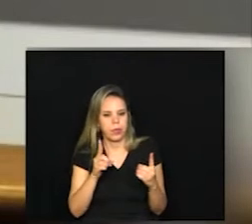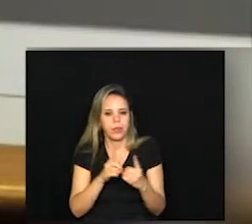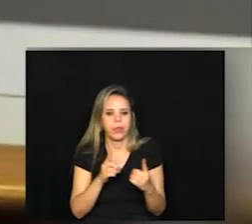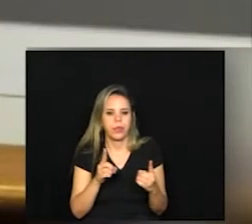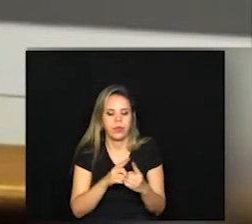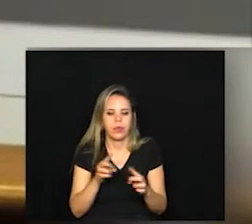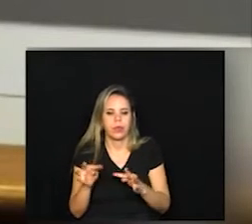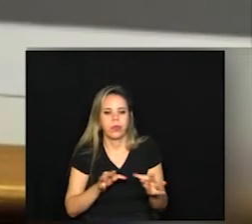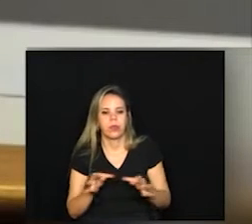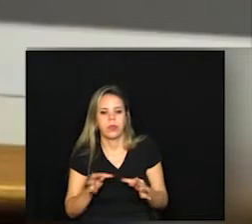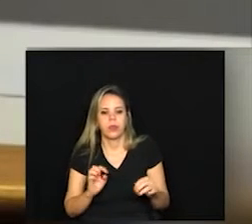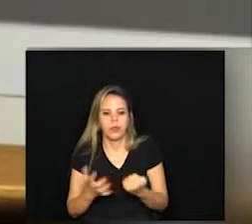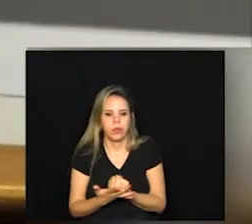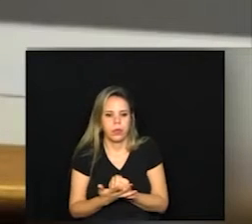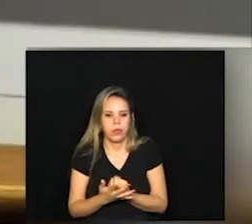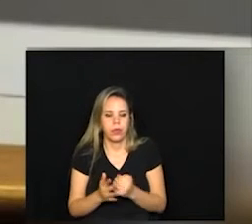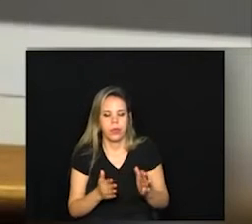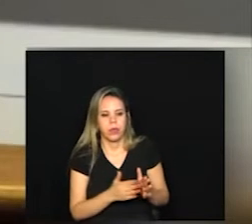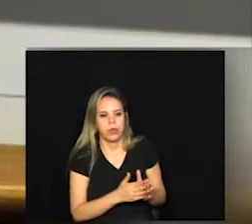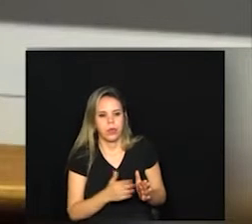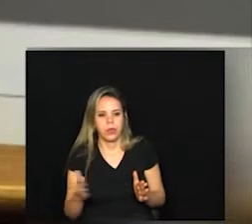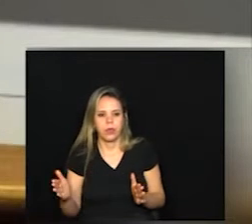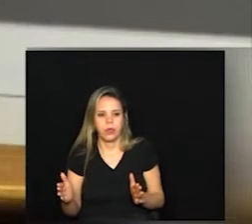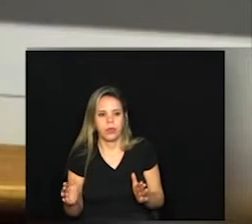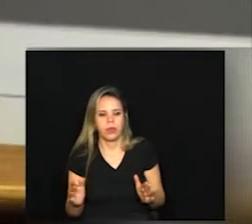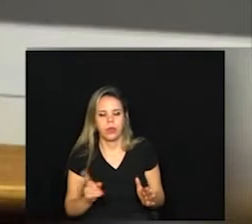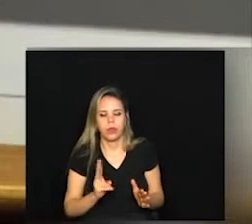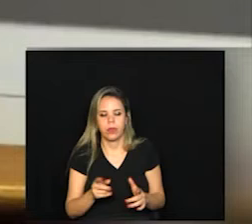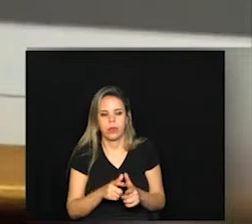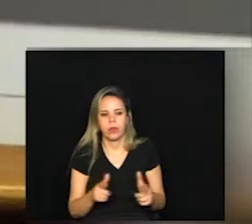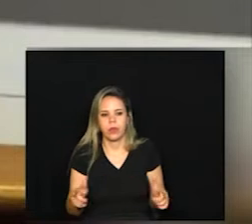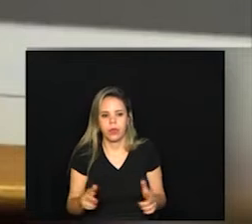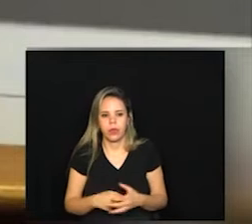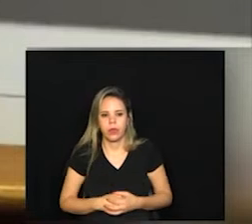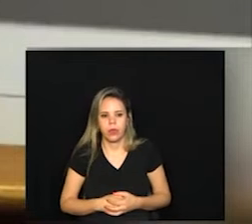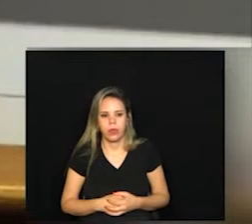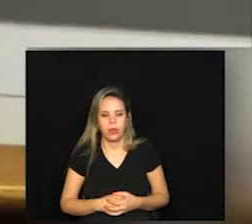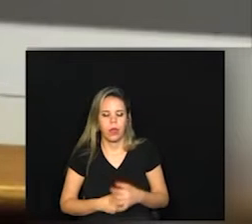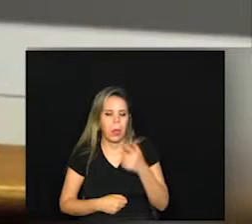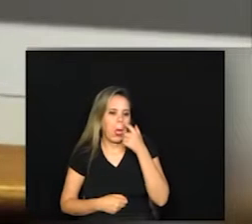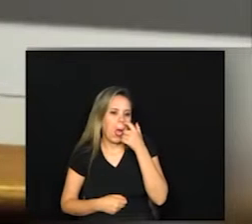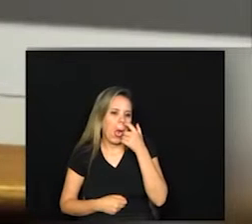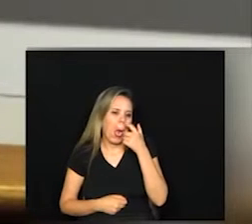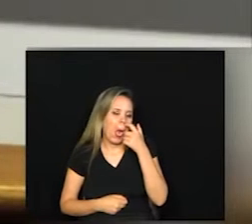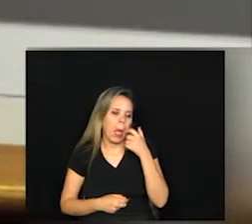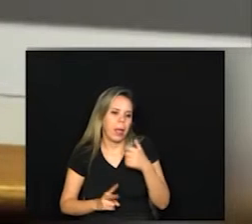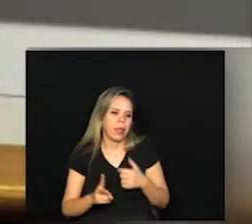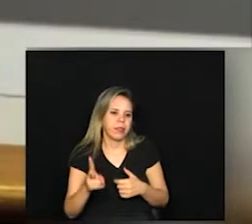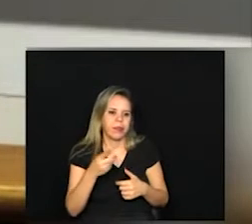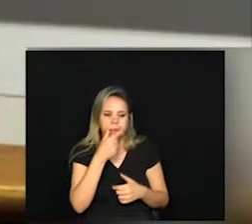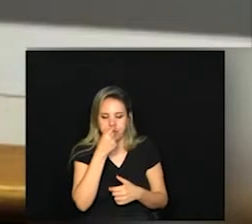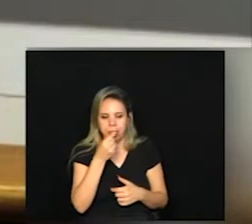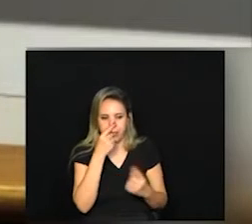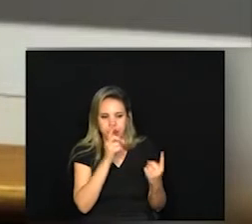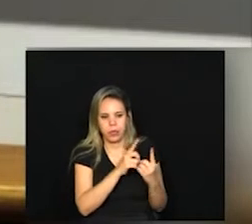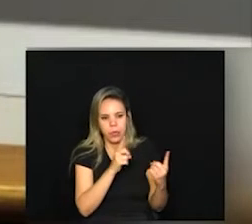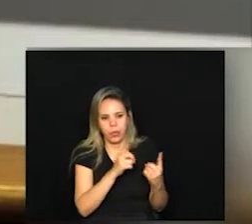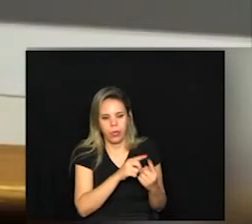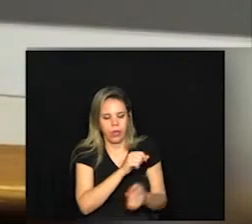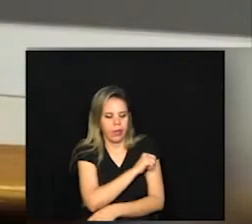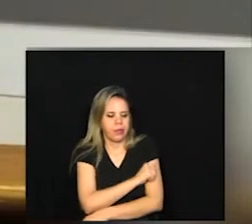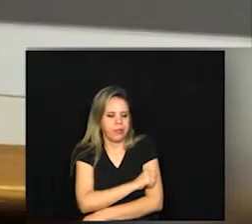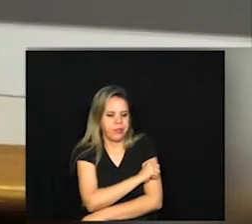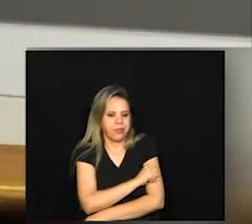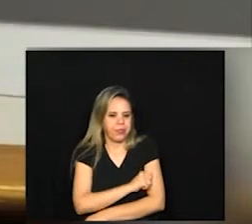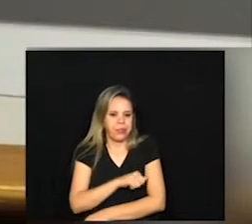para tratamento de Covid durante o período que a pandemia assim o exigir. Será mantido o gripário, será mantido a enfermaria